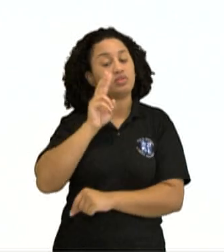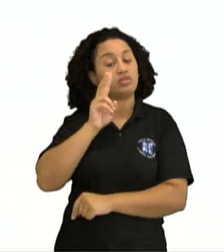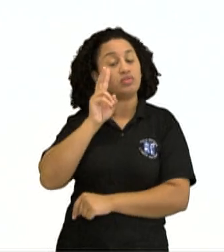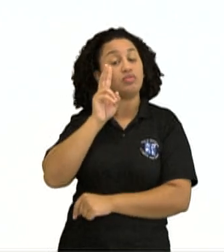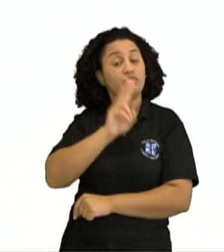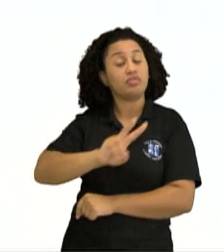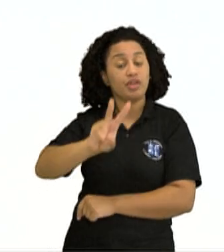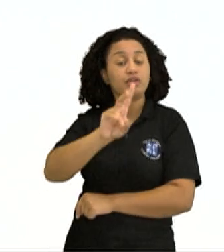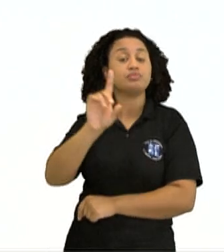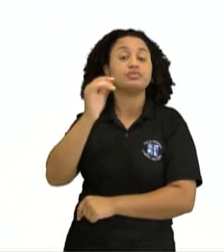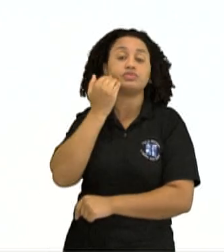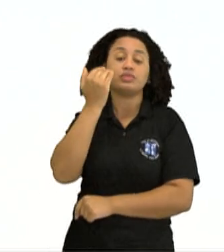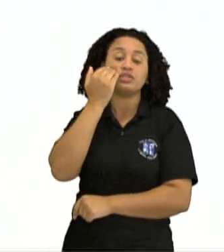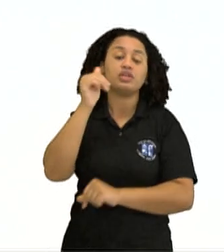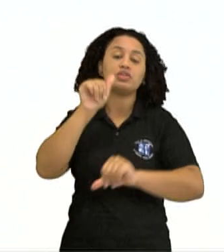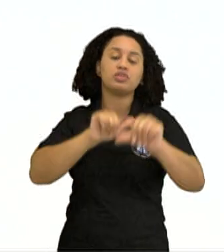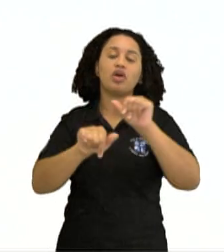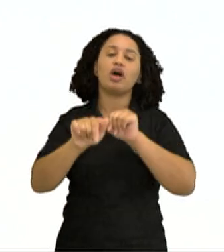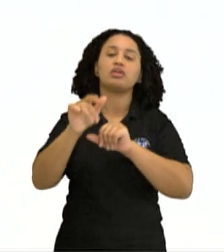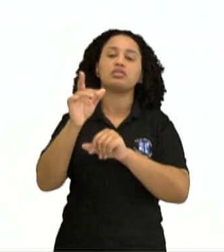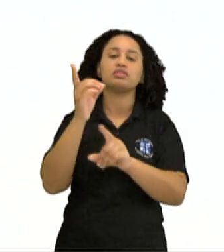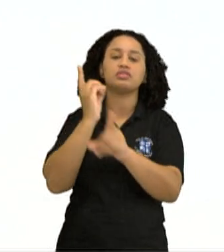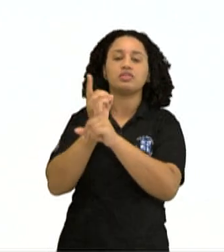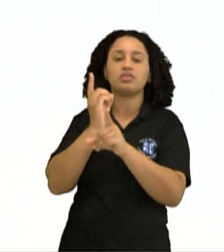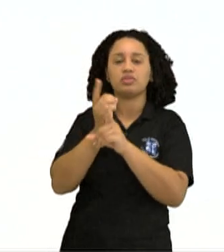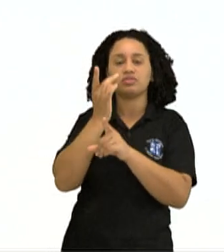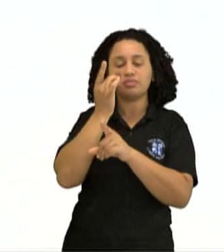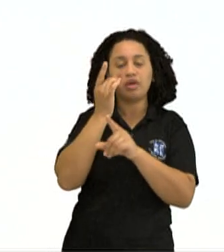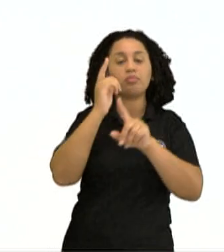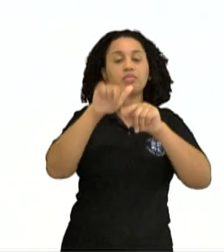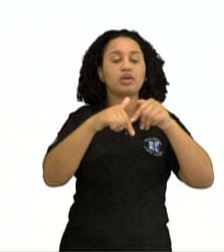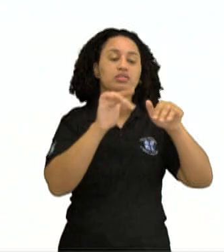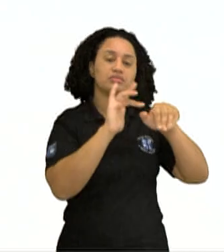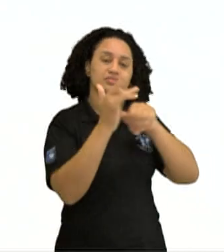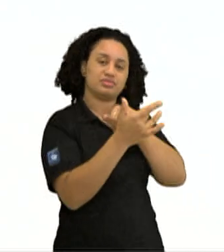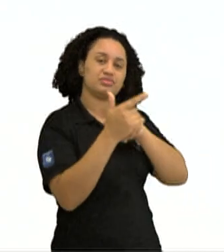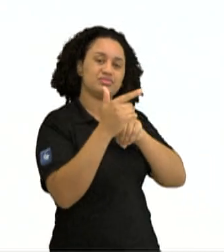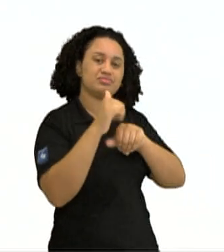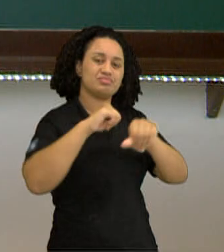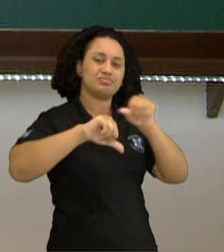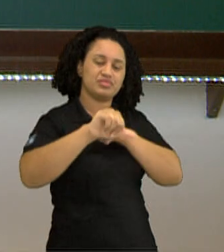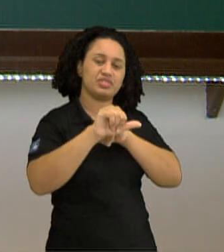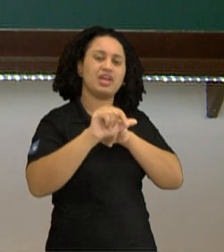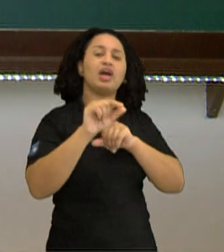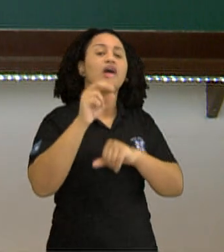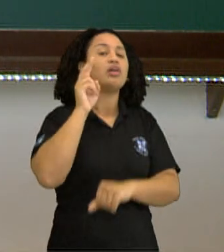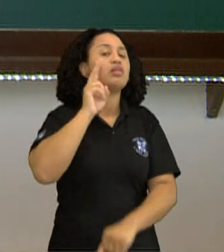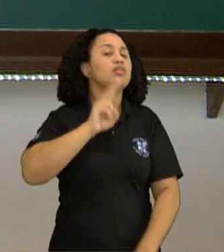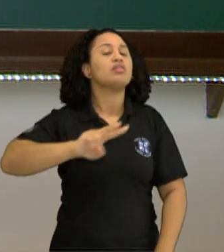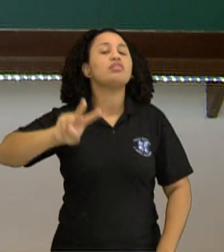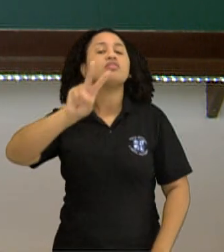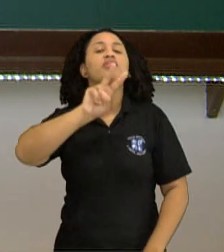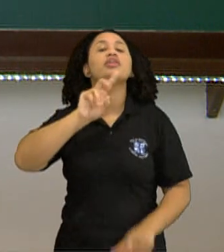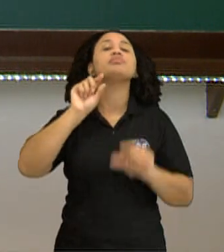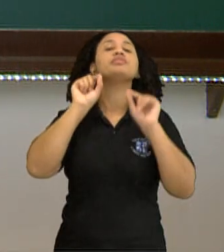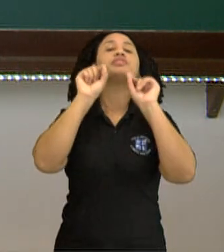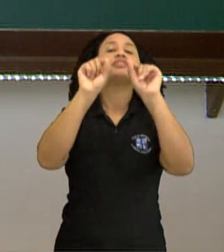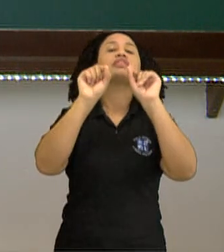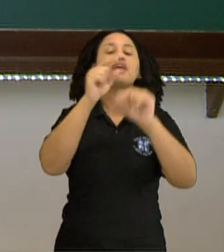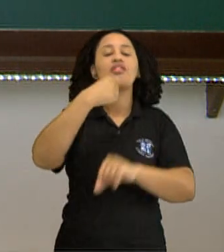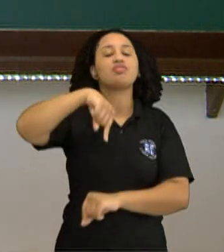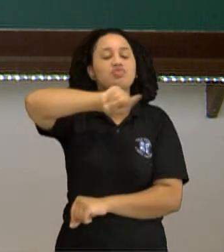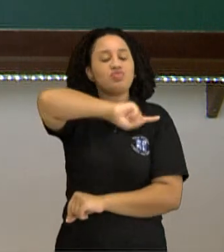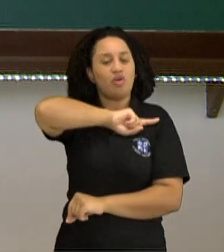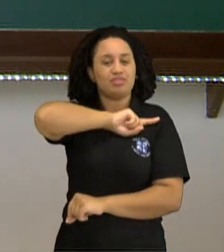dia adolescentes que trocam encontros pessoais por redes sociais. Vemos. Quem vemos? Nós